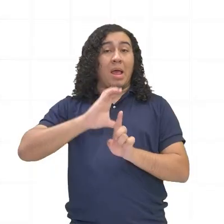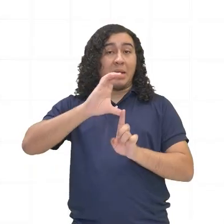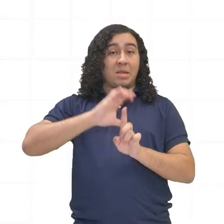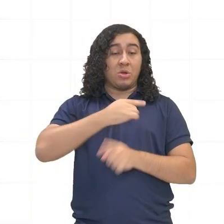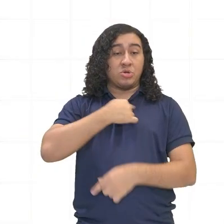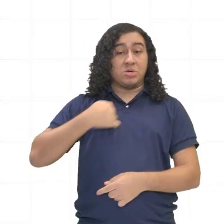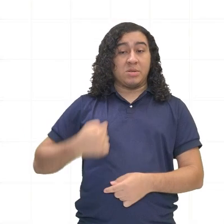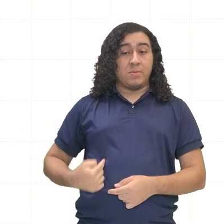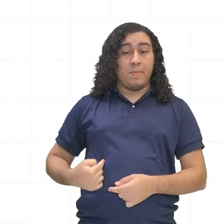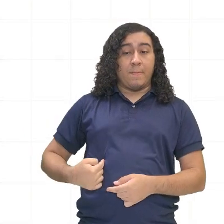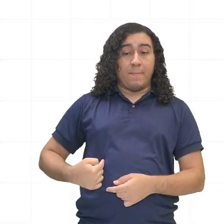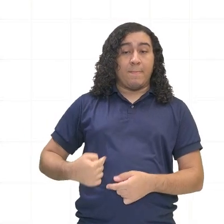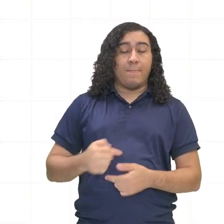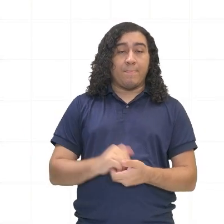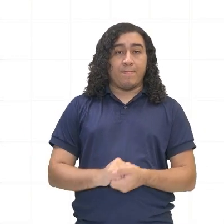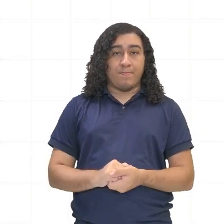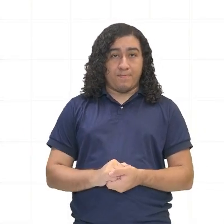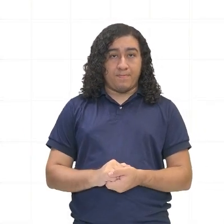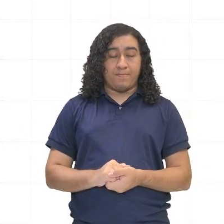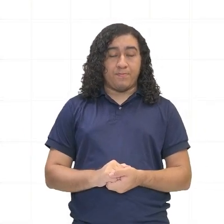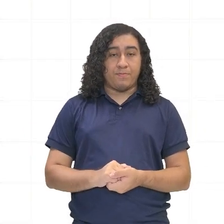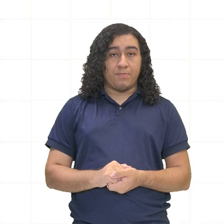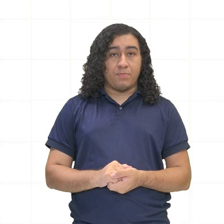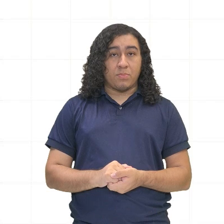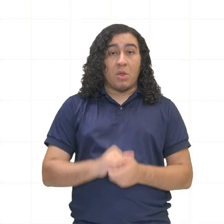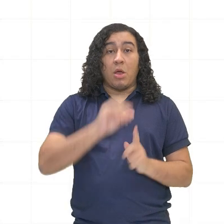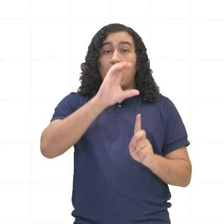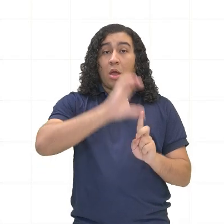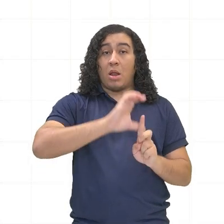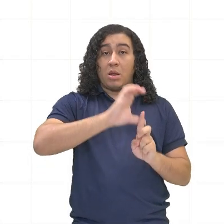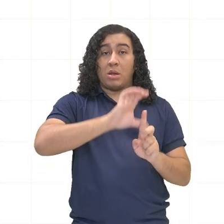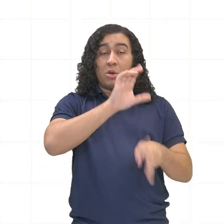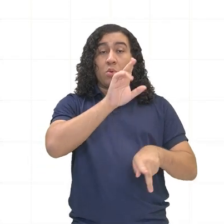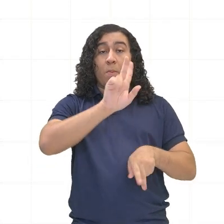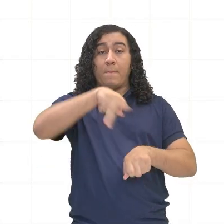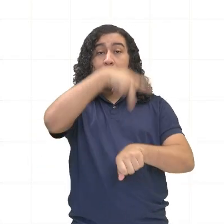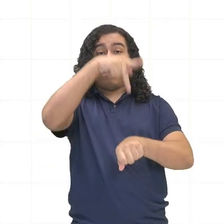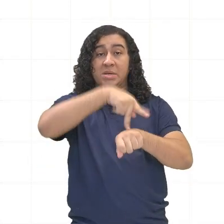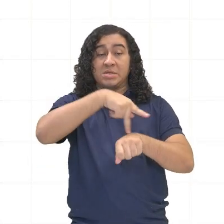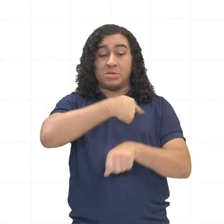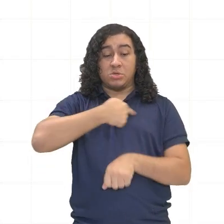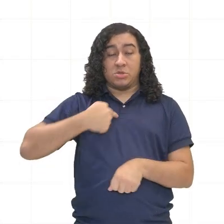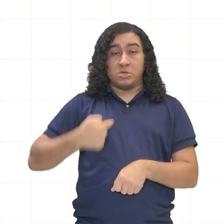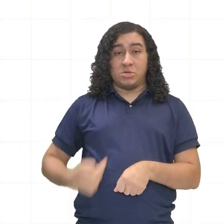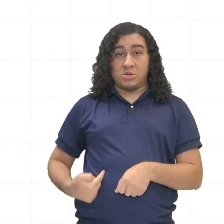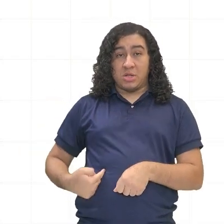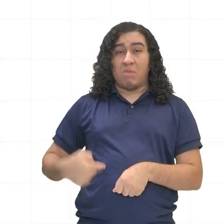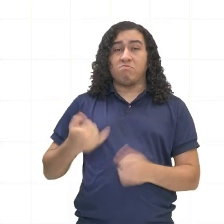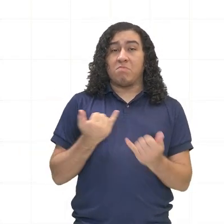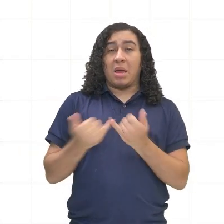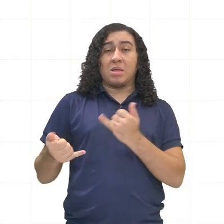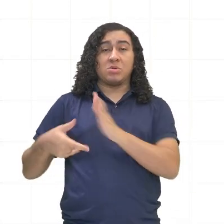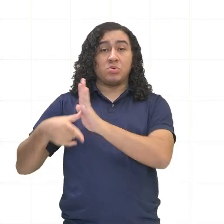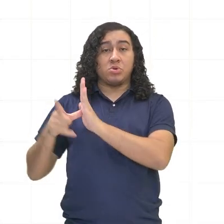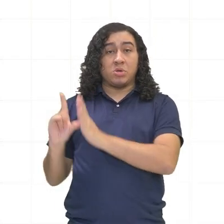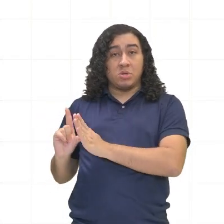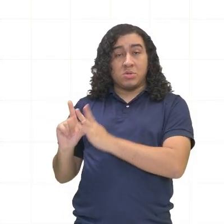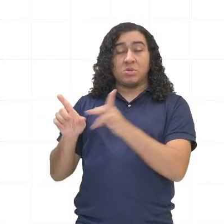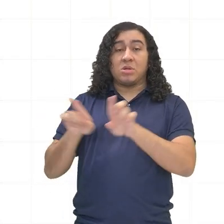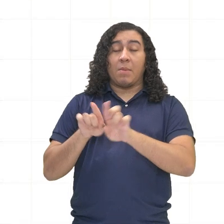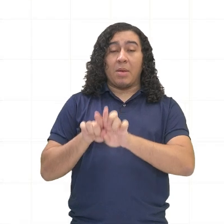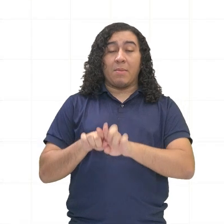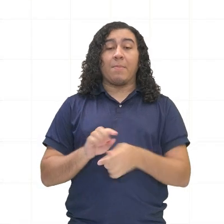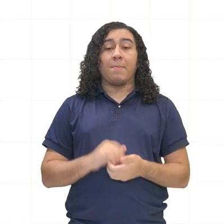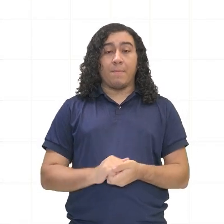chineses. O calendário tradicional chinês, ele era semelhante ao Inca e lunisolar.